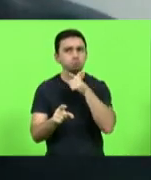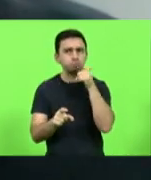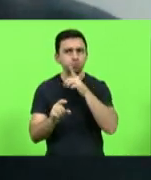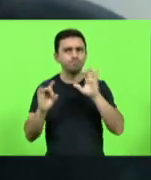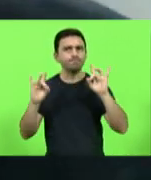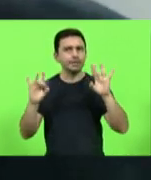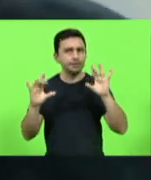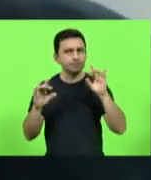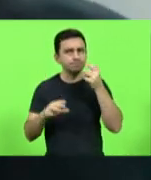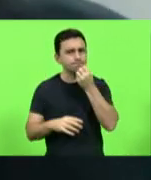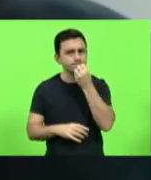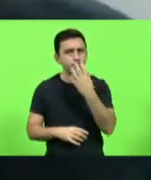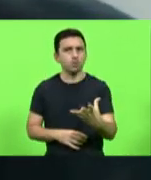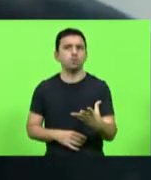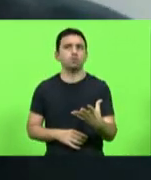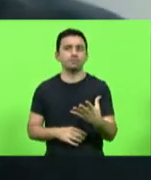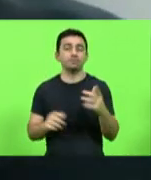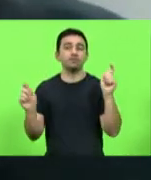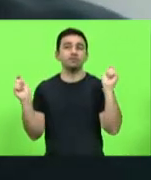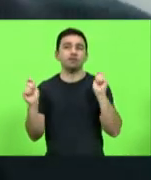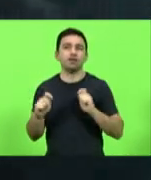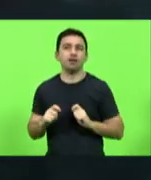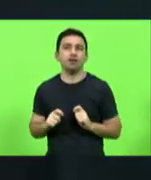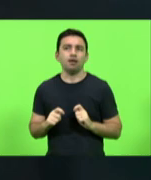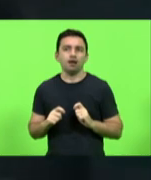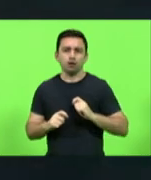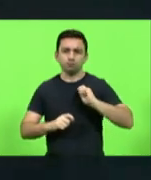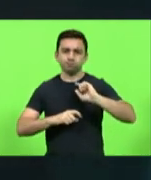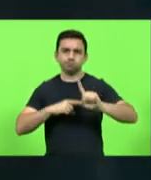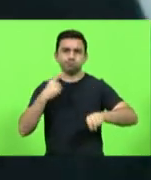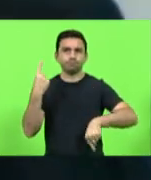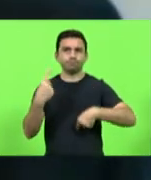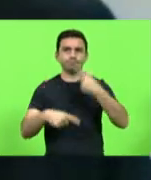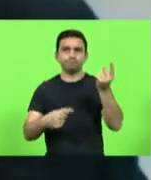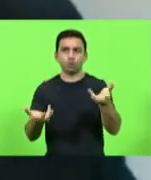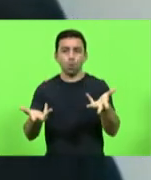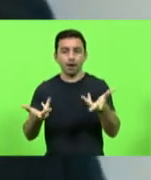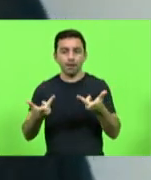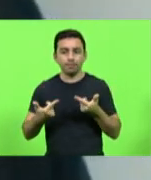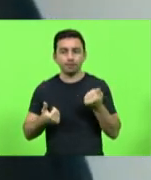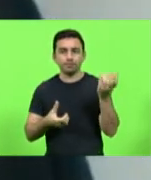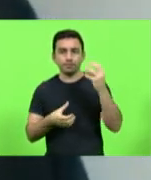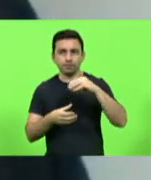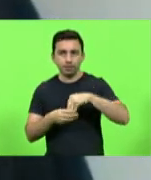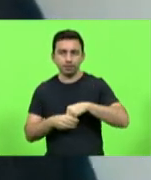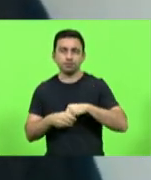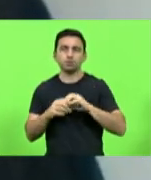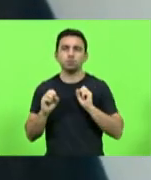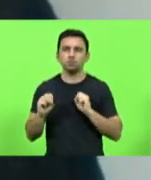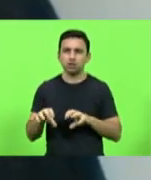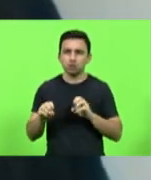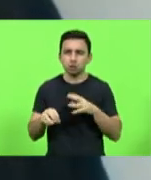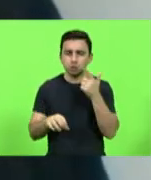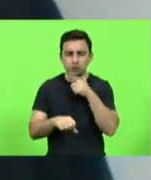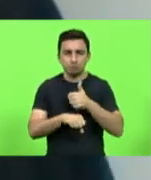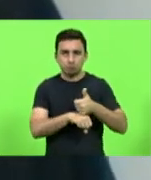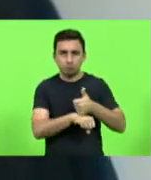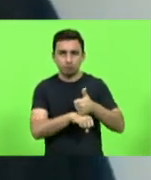vai nos permitir um grande salto de qualidade dentro da educação, contarmos com esses profissionais,